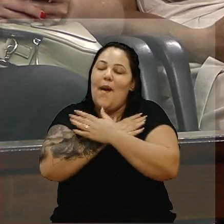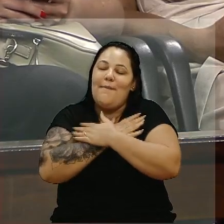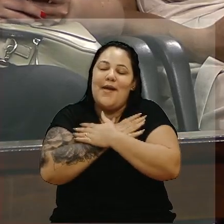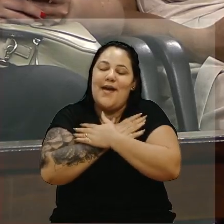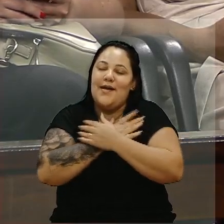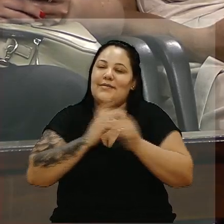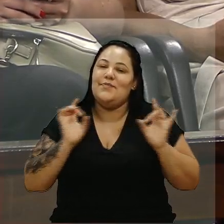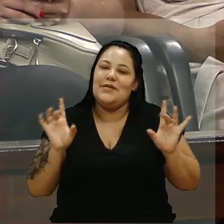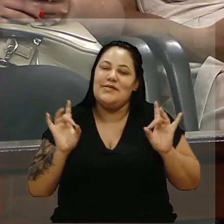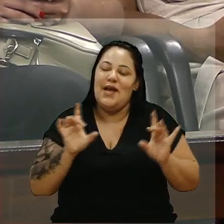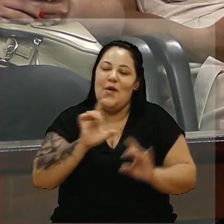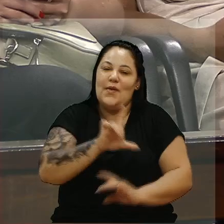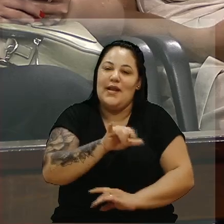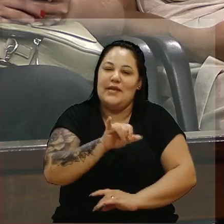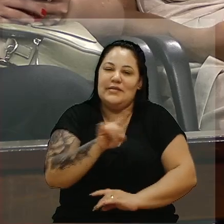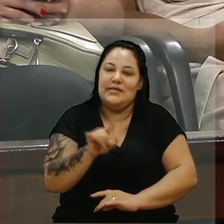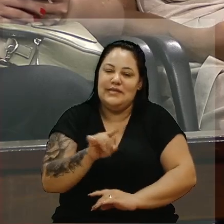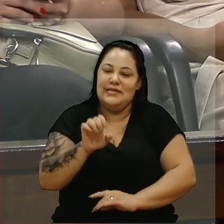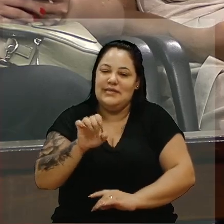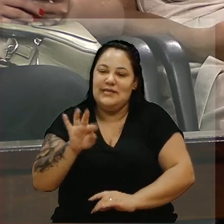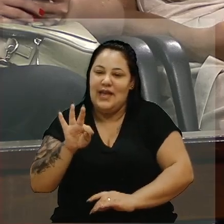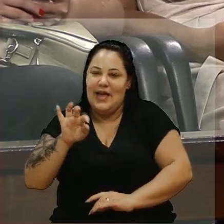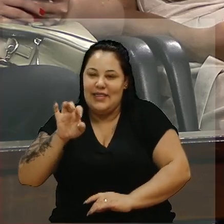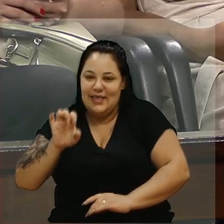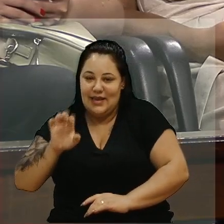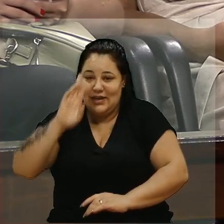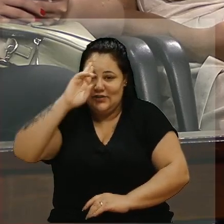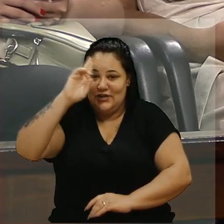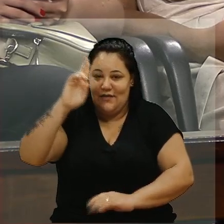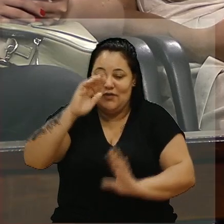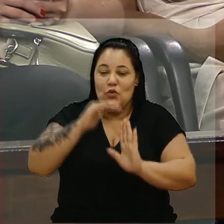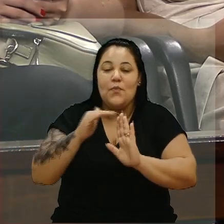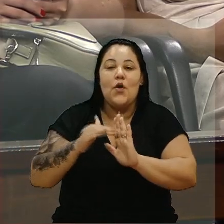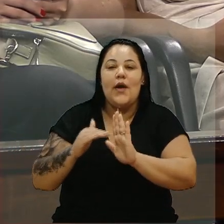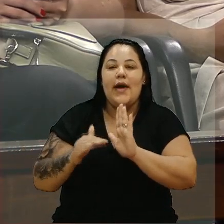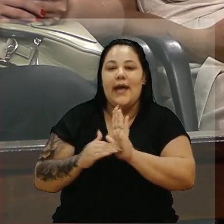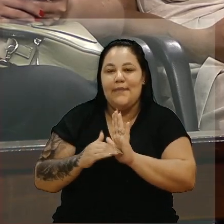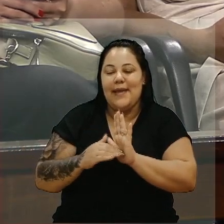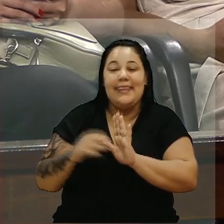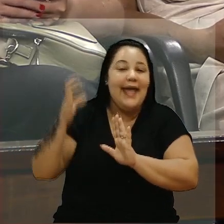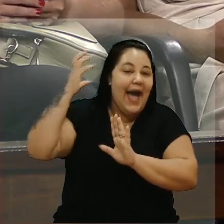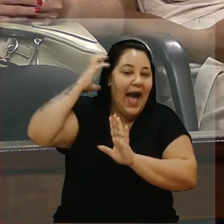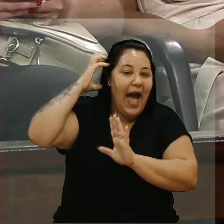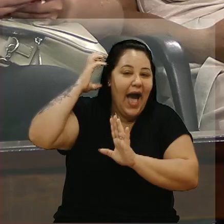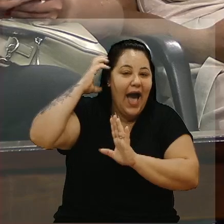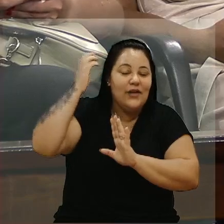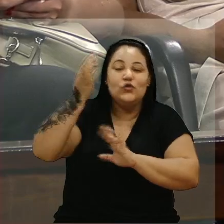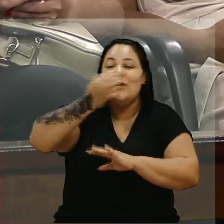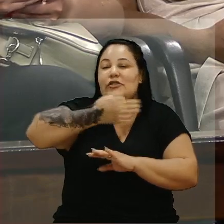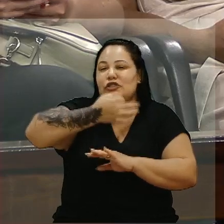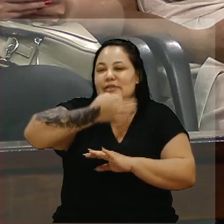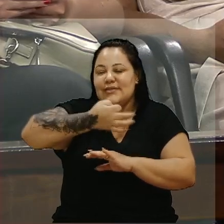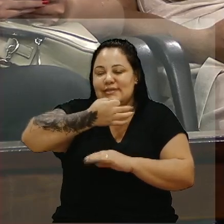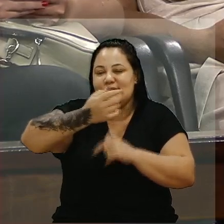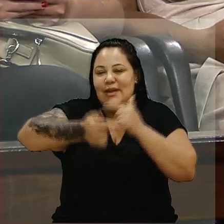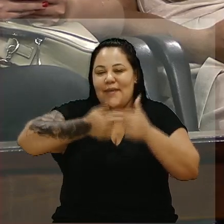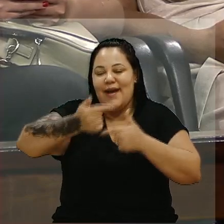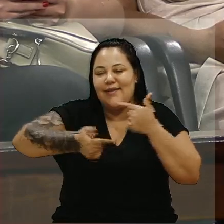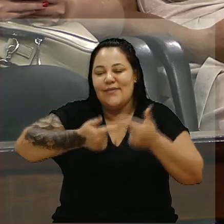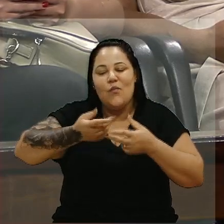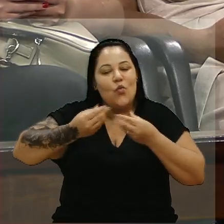para a Lisete, que faz o comando do programa Persona na Rádio Caxias, e por mais